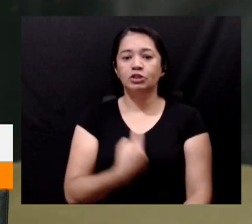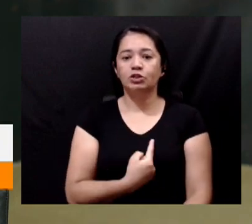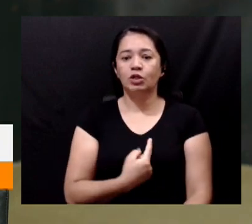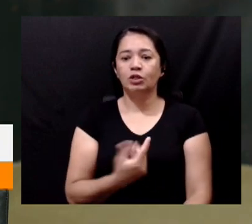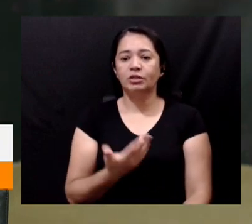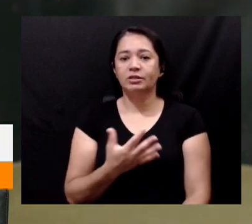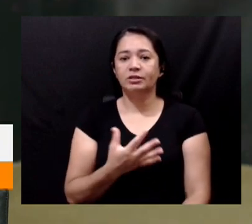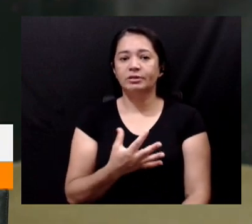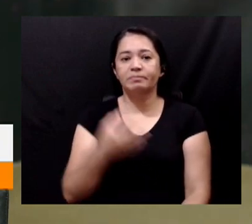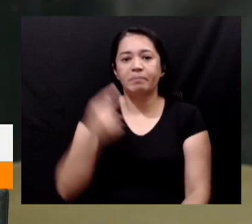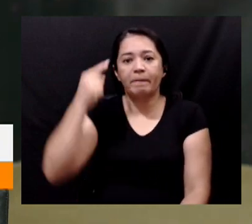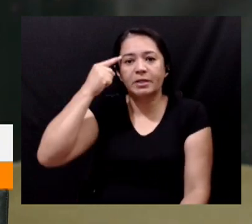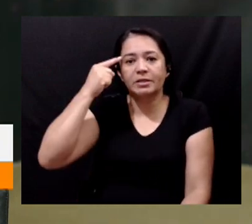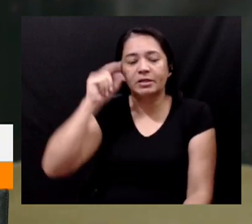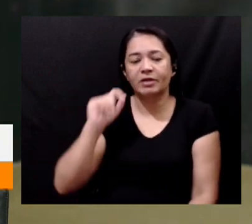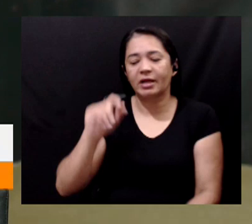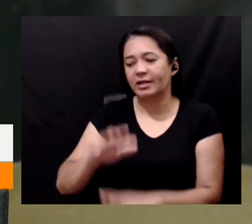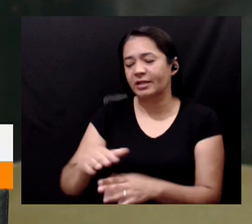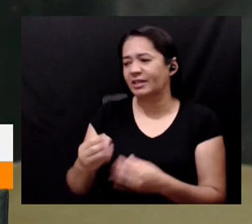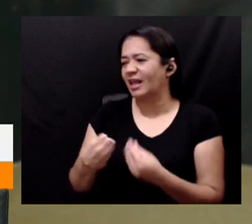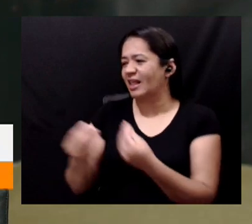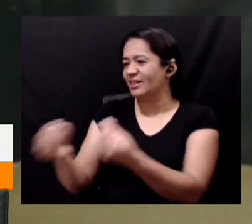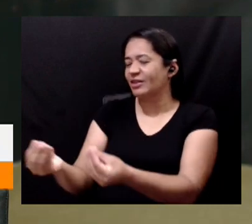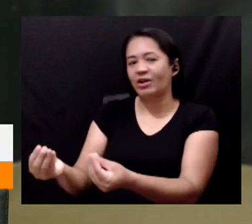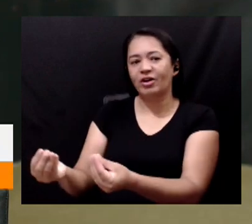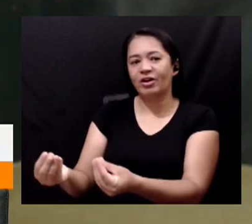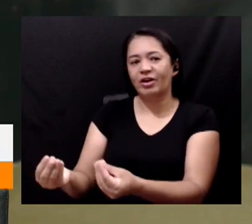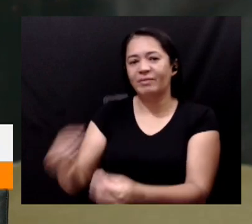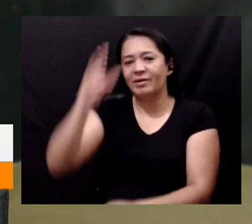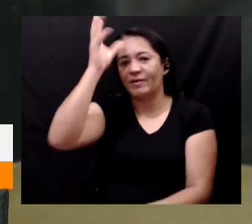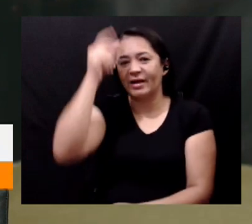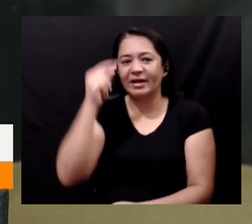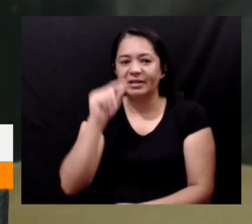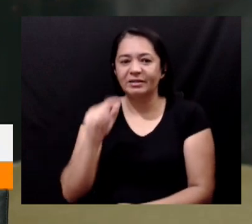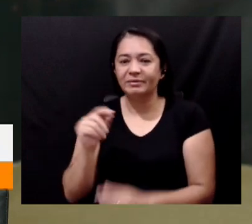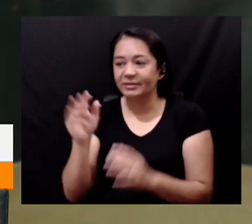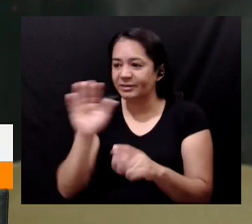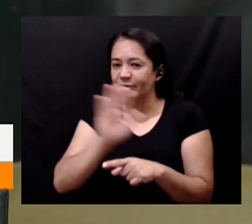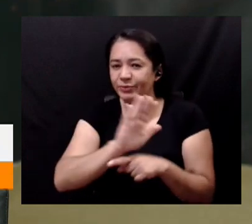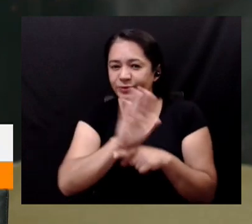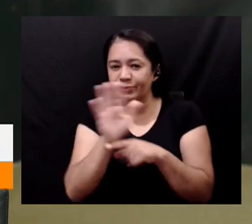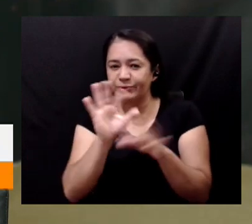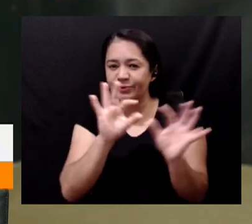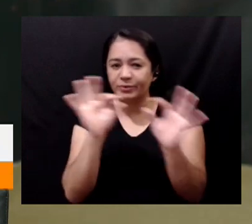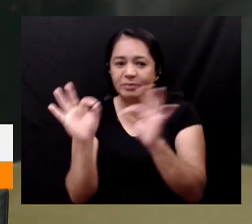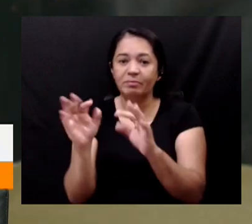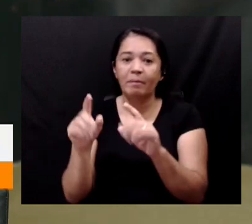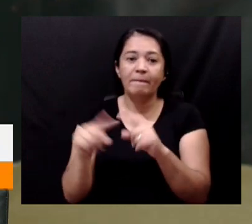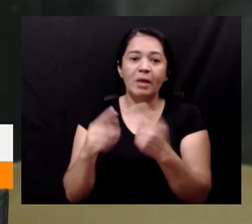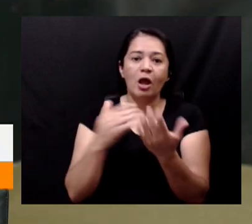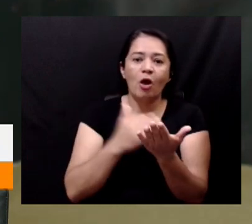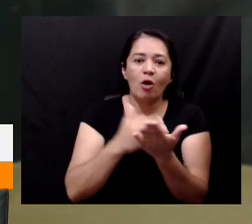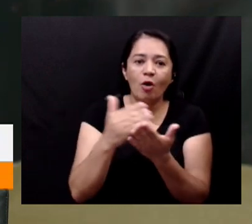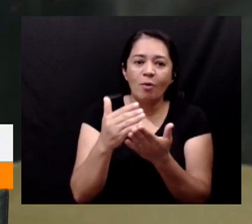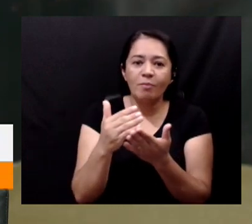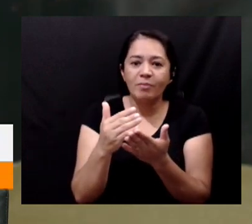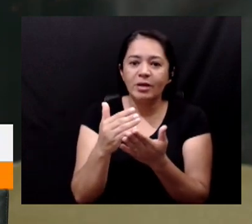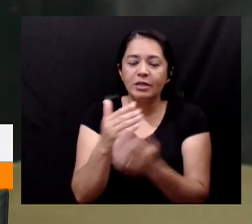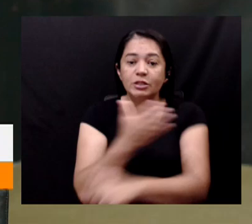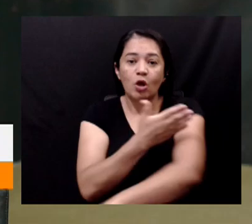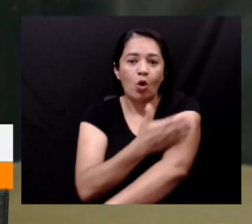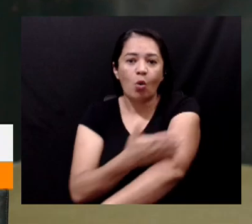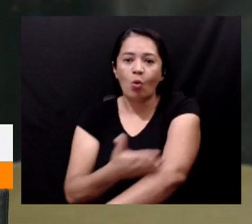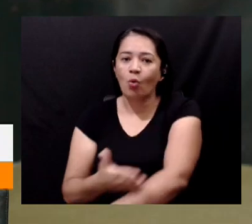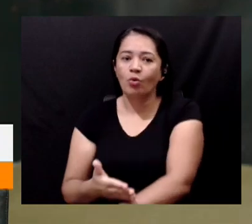criança: "Ah, toma aí uma galinha pintadinha para você assistir". Mas aí hum, começa a criar esse hábito e aí